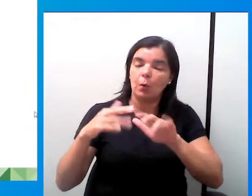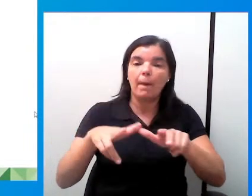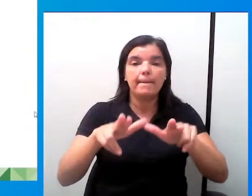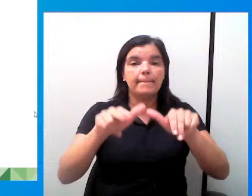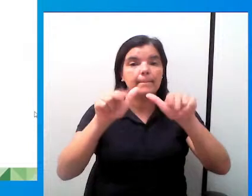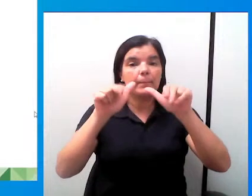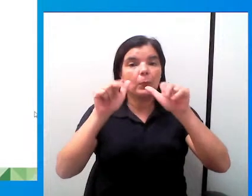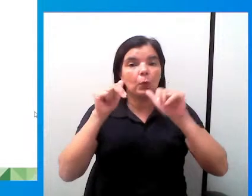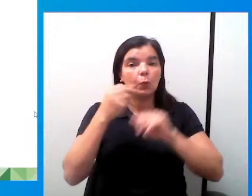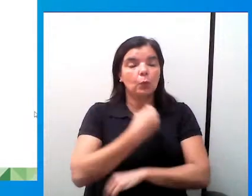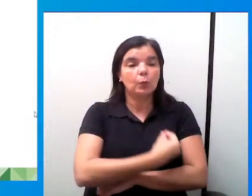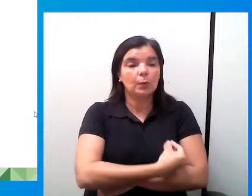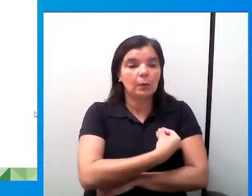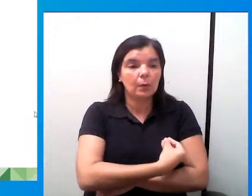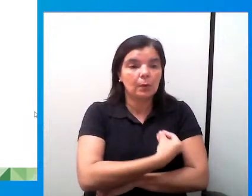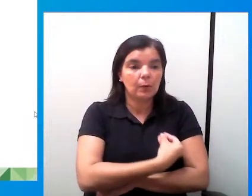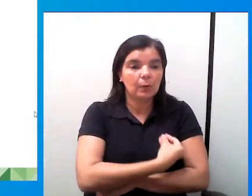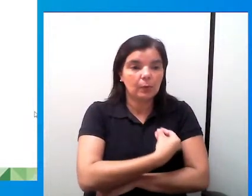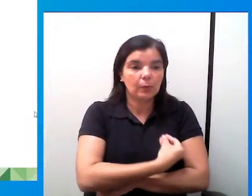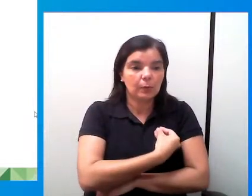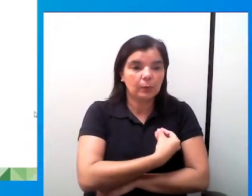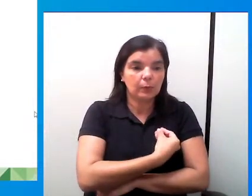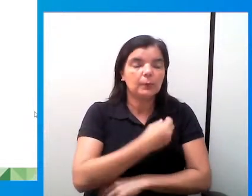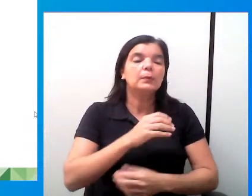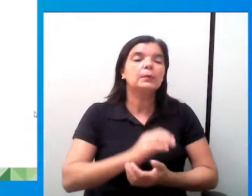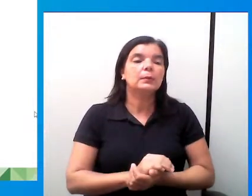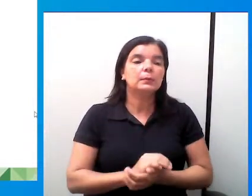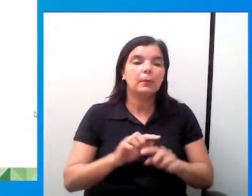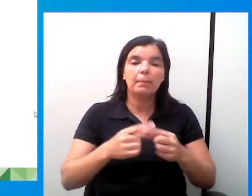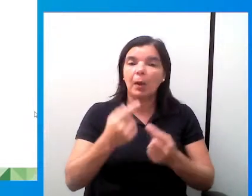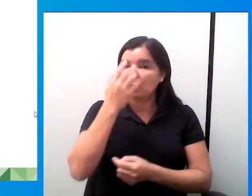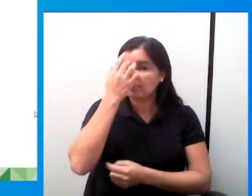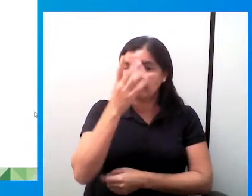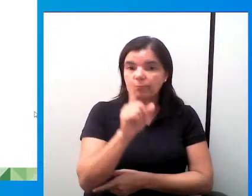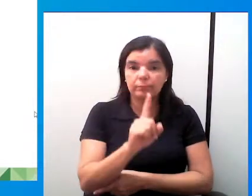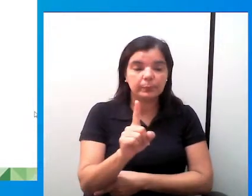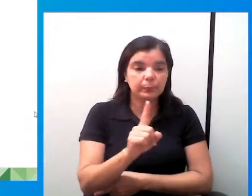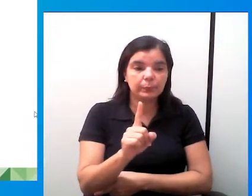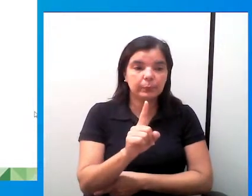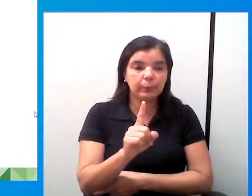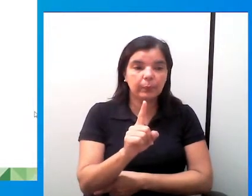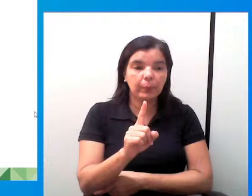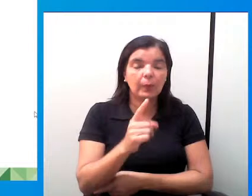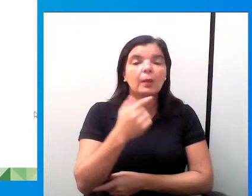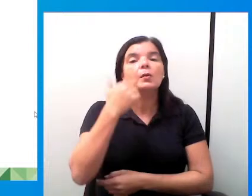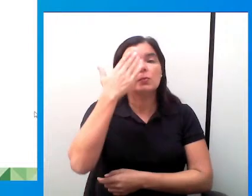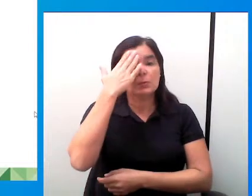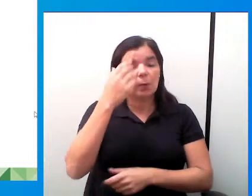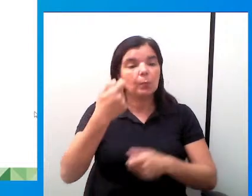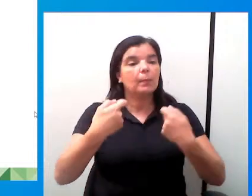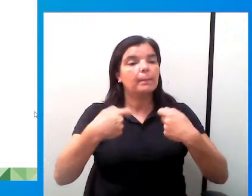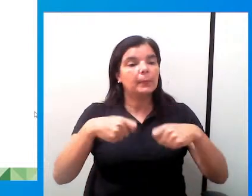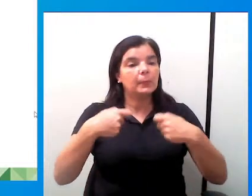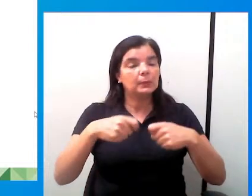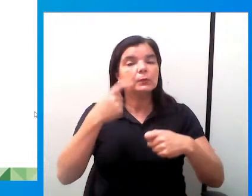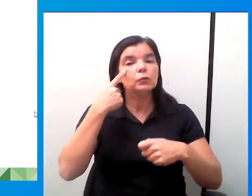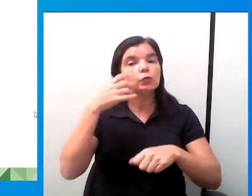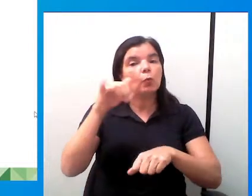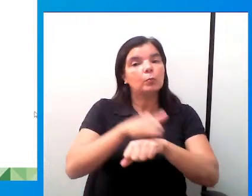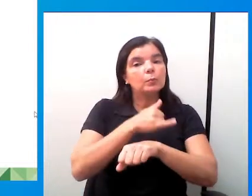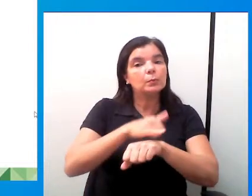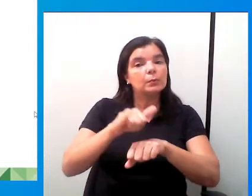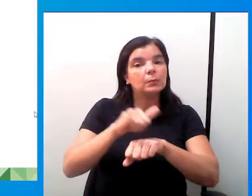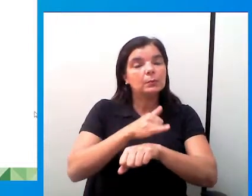nunca viveu extensão dentro da instituição não é fácil, né? Então, a gente sabe que a gente precisa pensar em